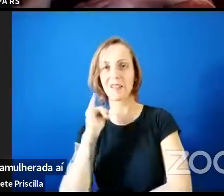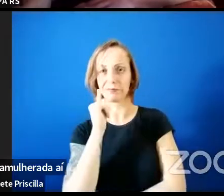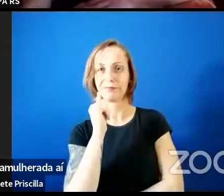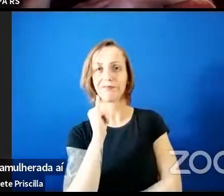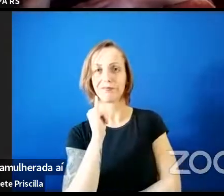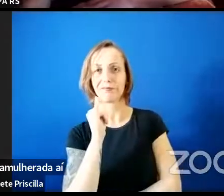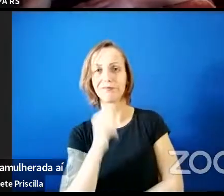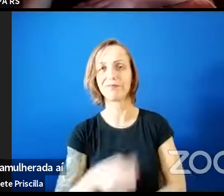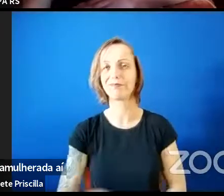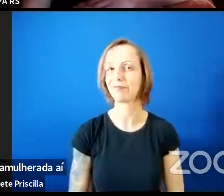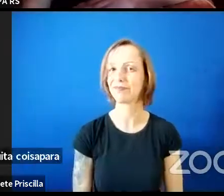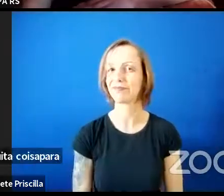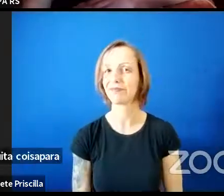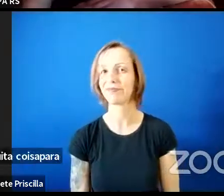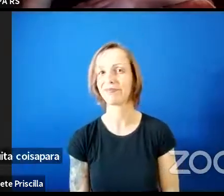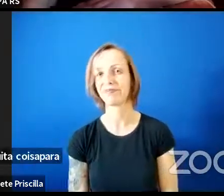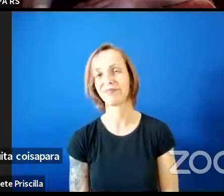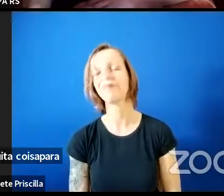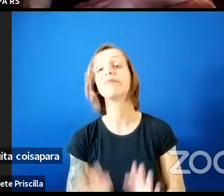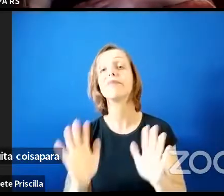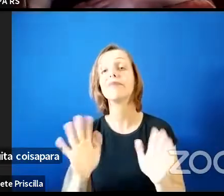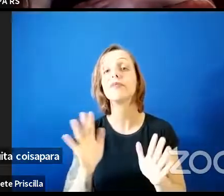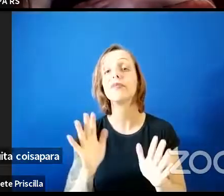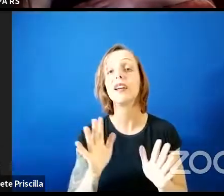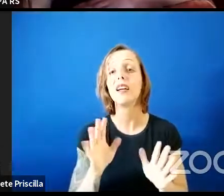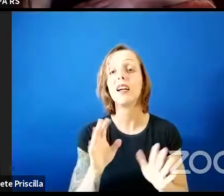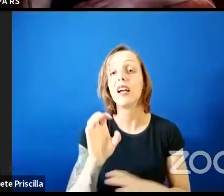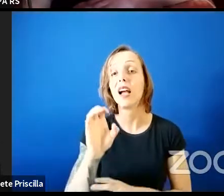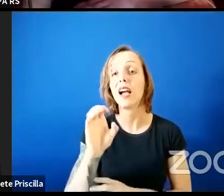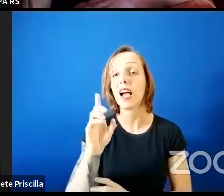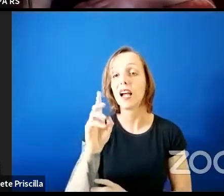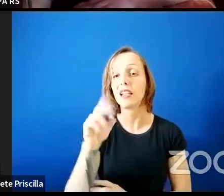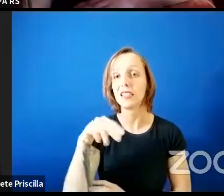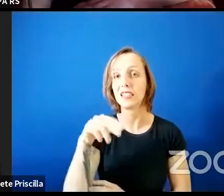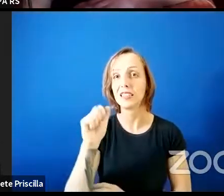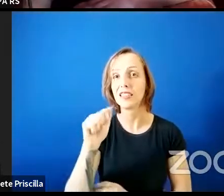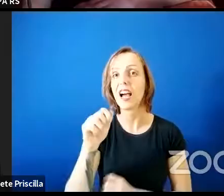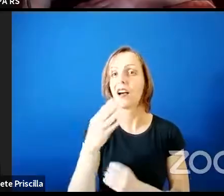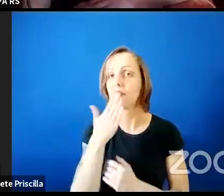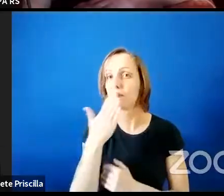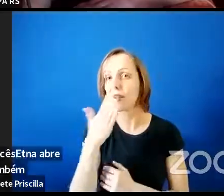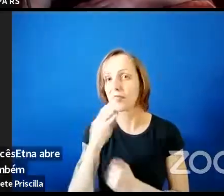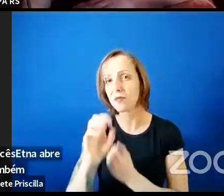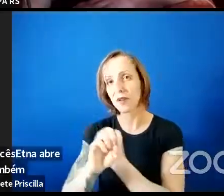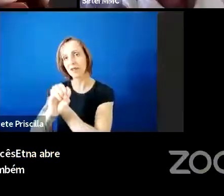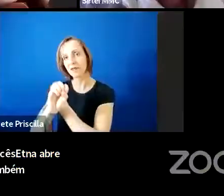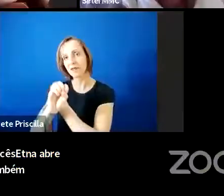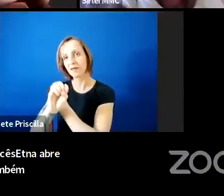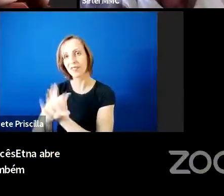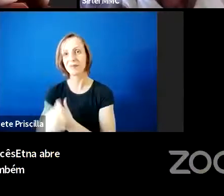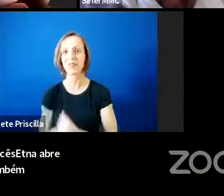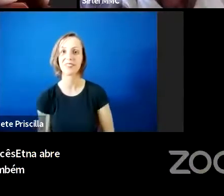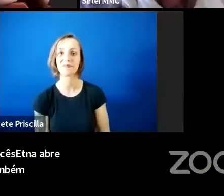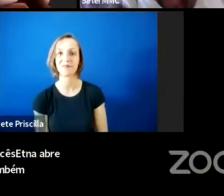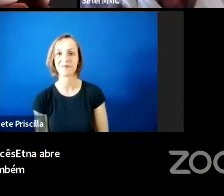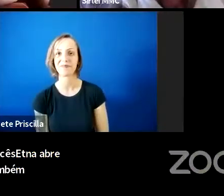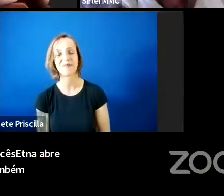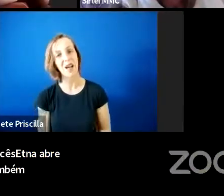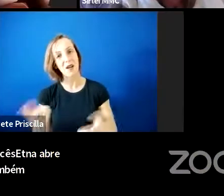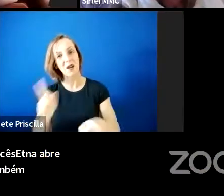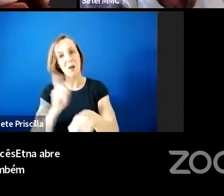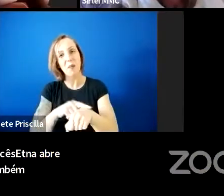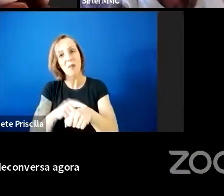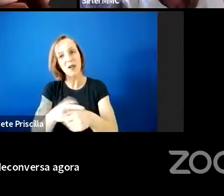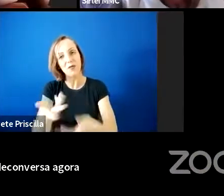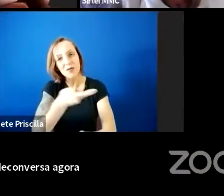Eu vou dizer aqui para vocês, Edna, abre tua câmera aí também para ficar com a gente, roda de conversa agora. As perguntas são